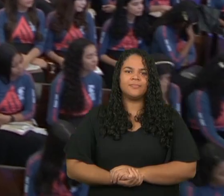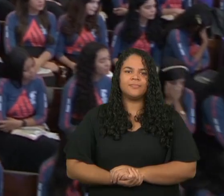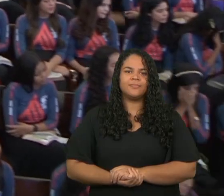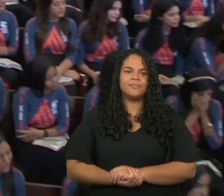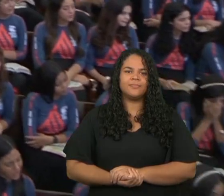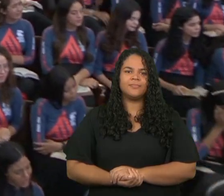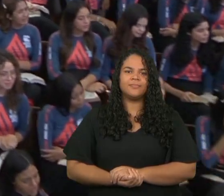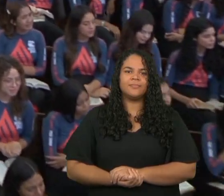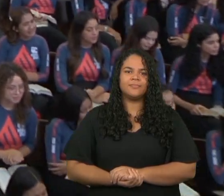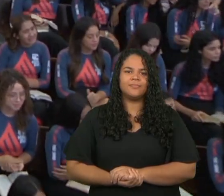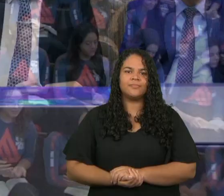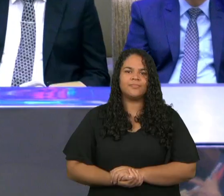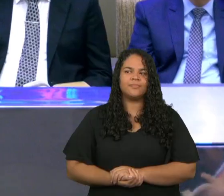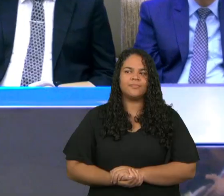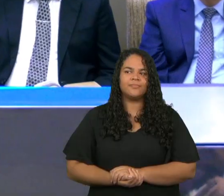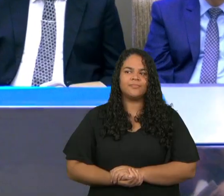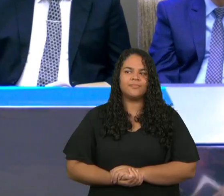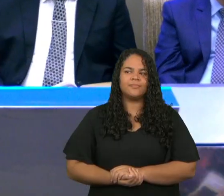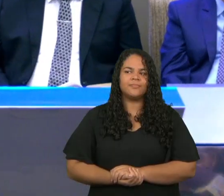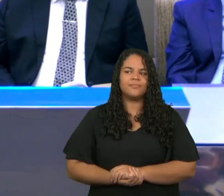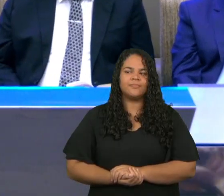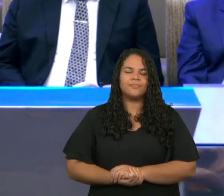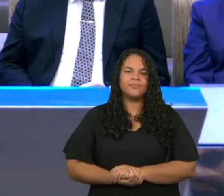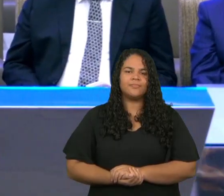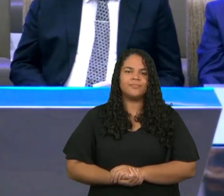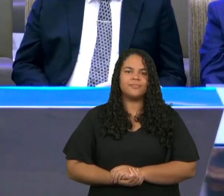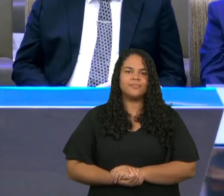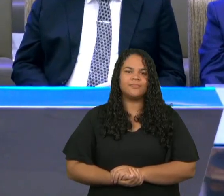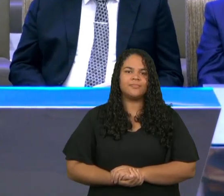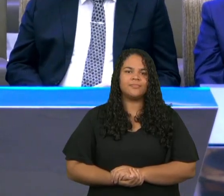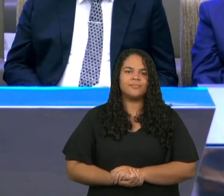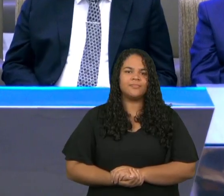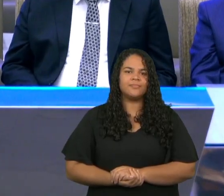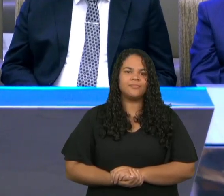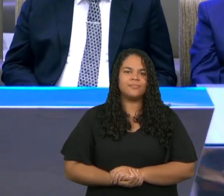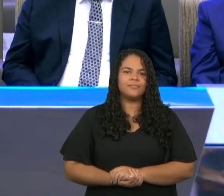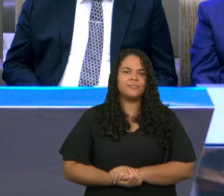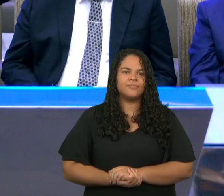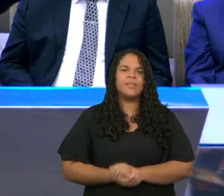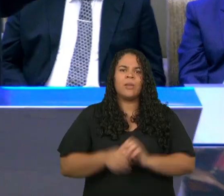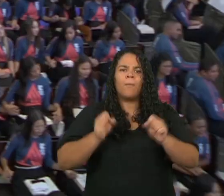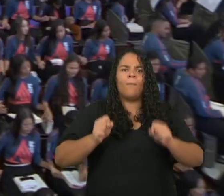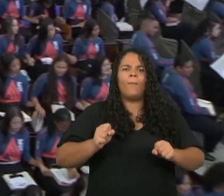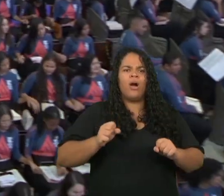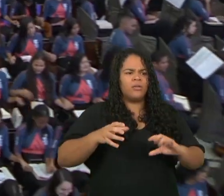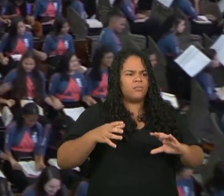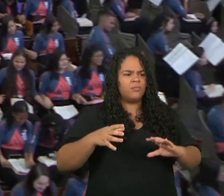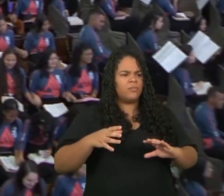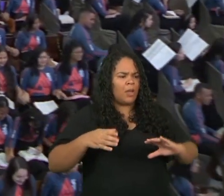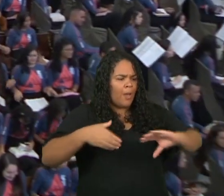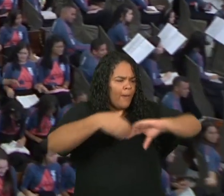Pega a mão da tua amiga aí. Pega a mão do teu amigo. De forma santa.